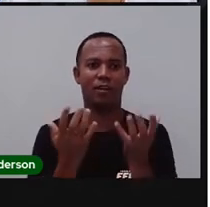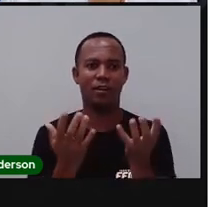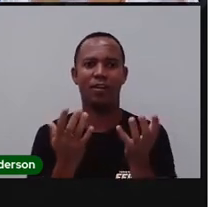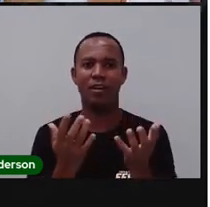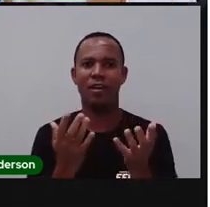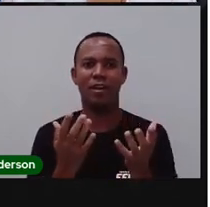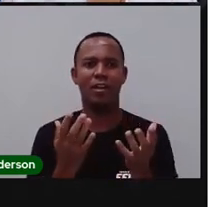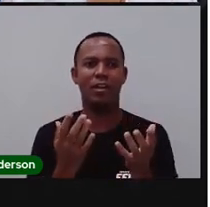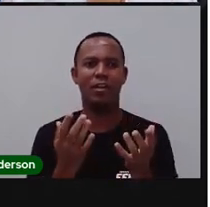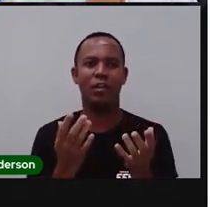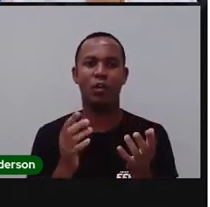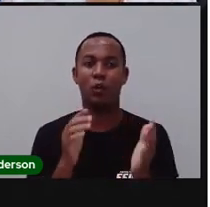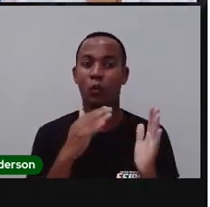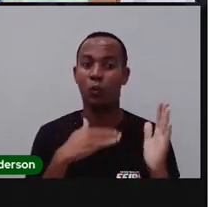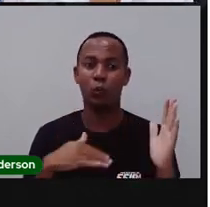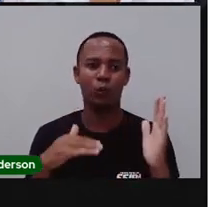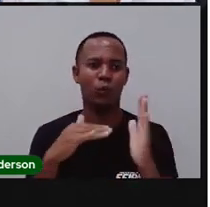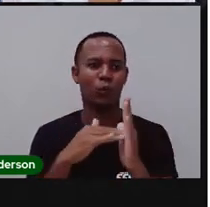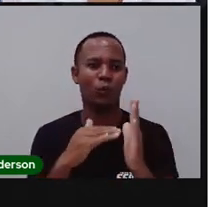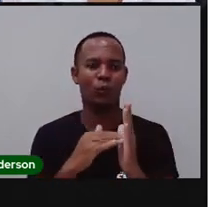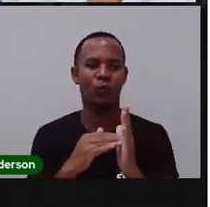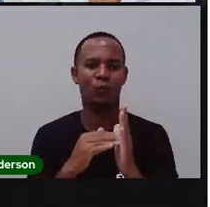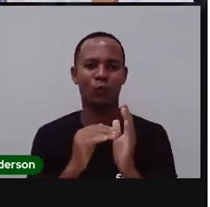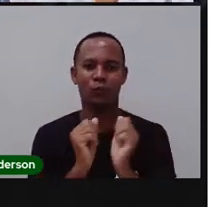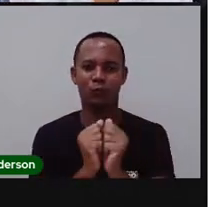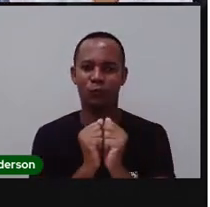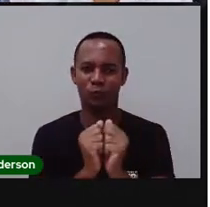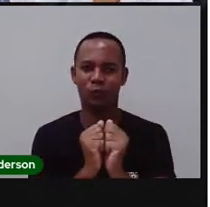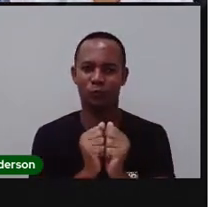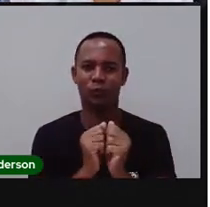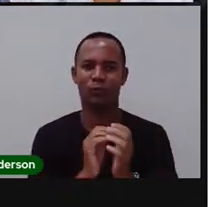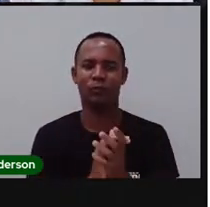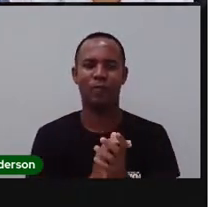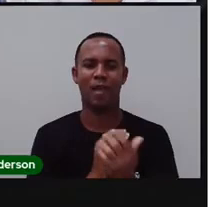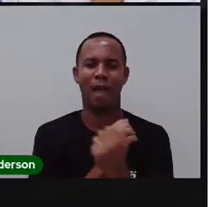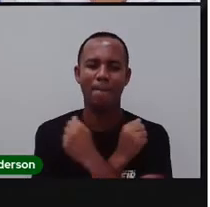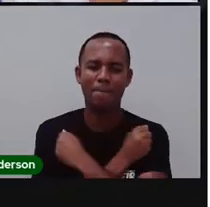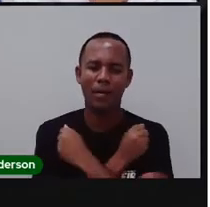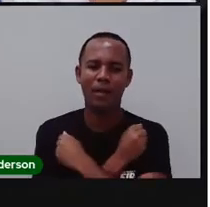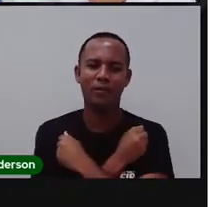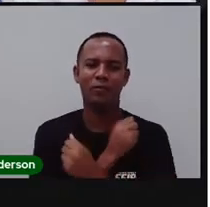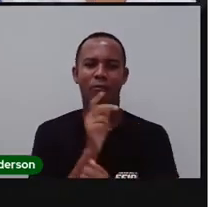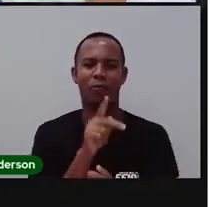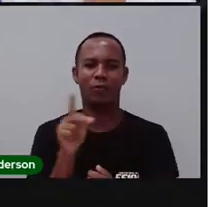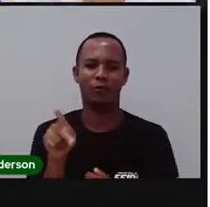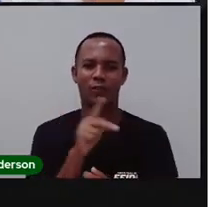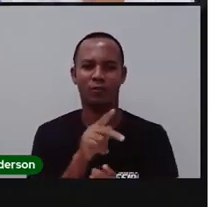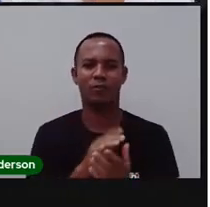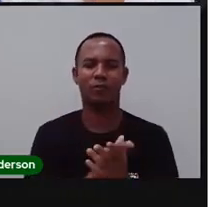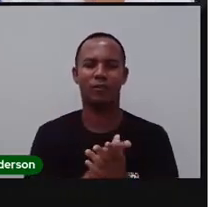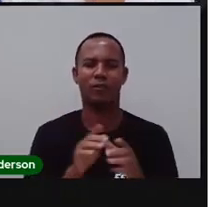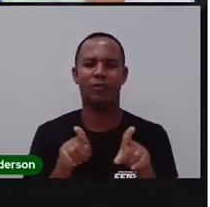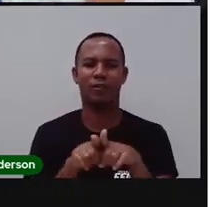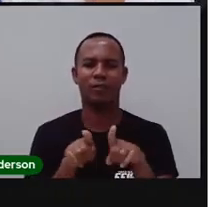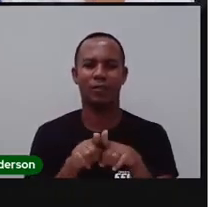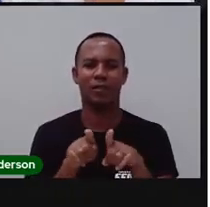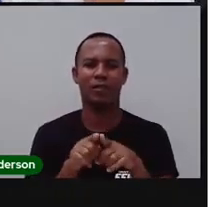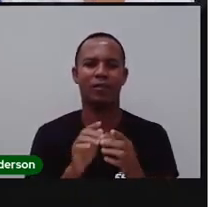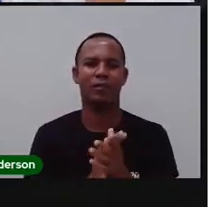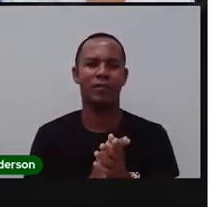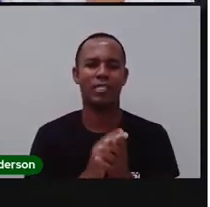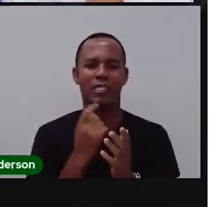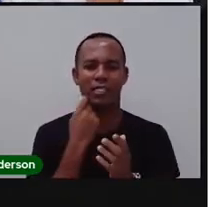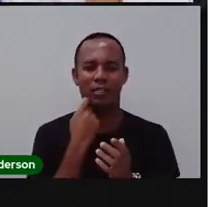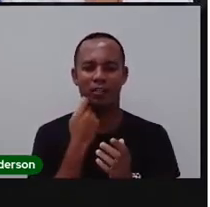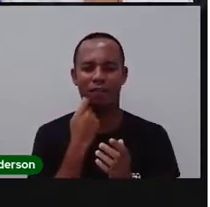bem juntinho, em breve. Levem um abraço da Pro, curtam aí, né, a sexta-feira de